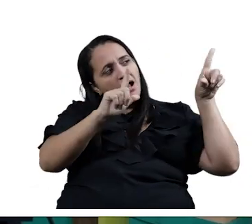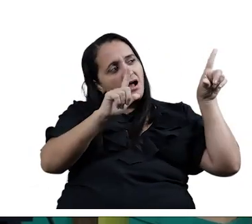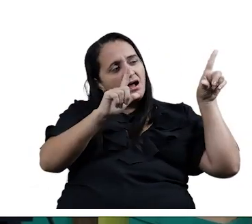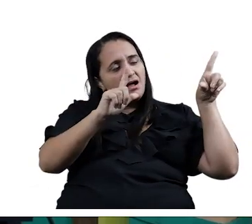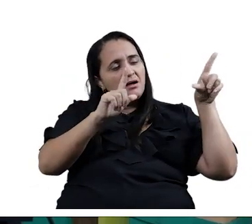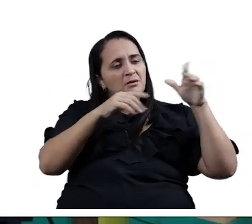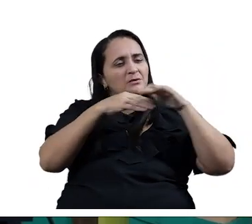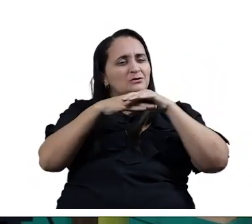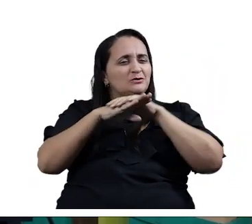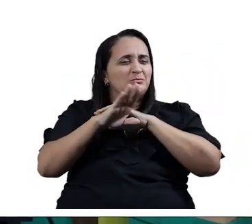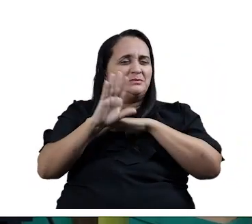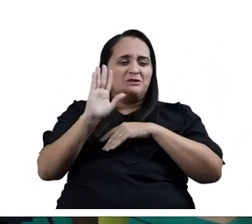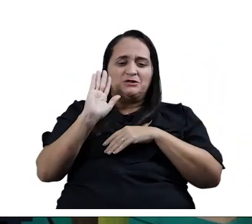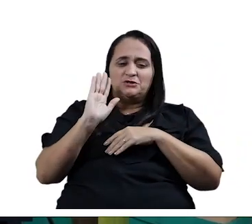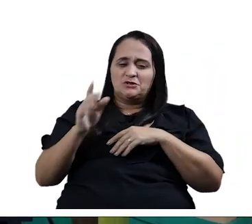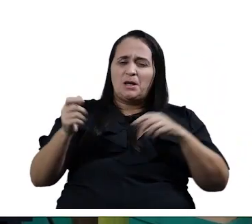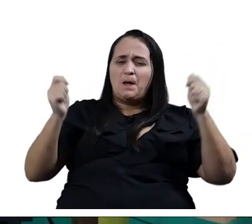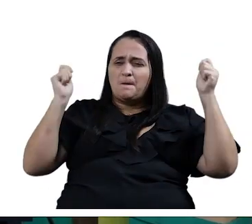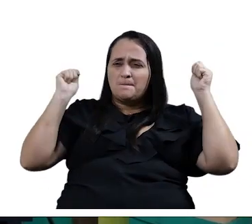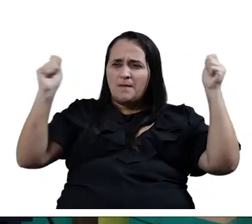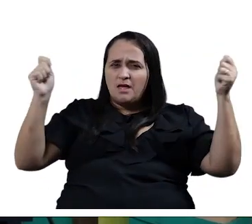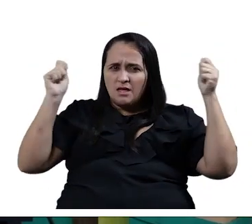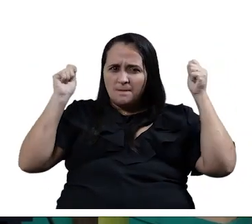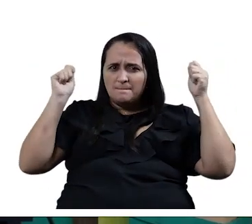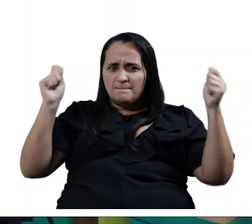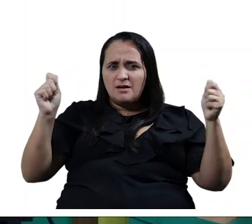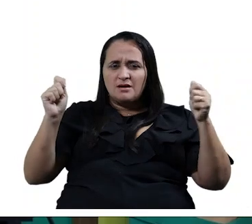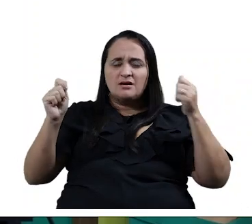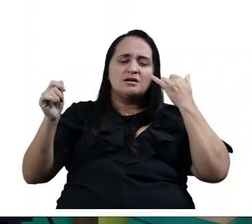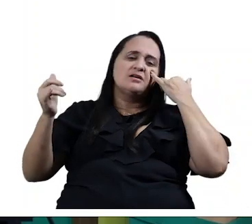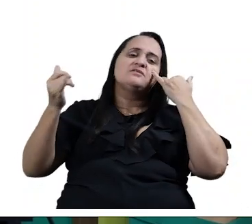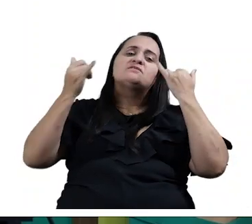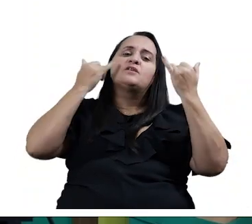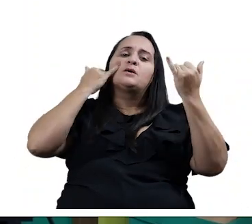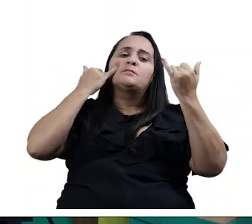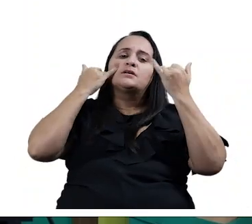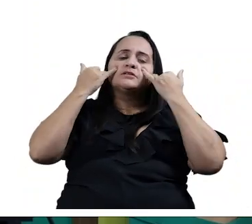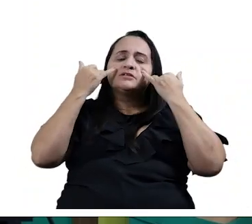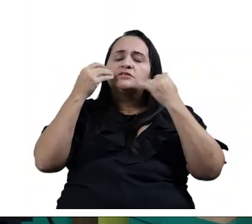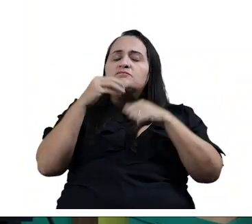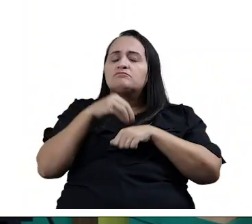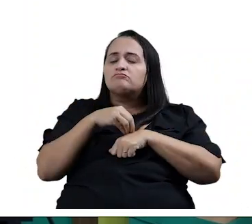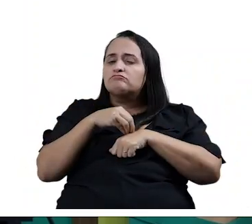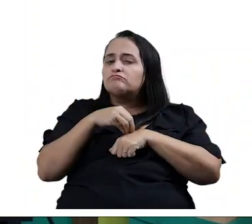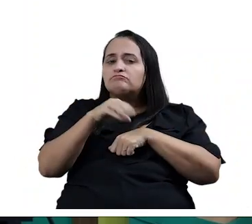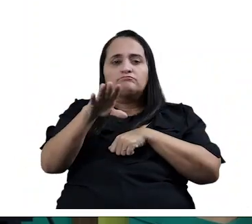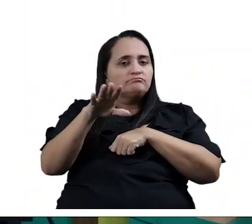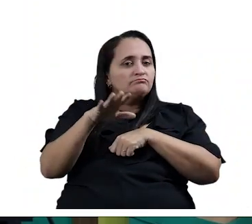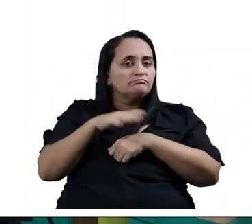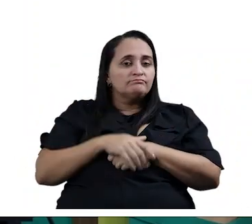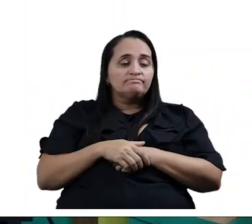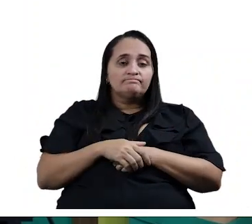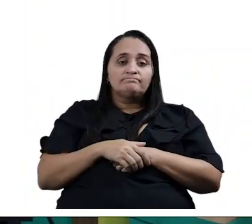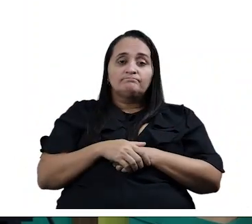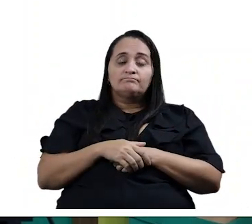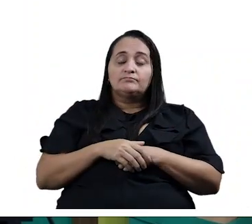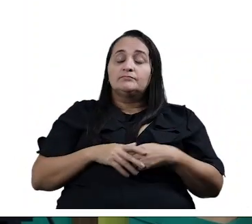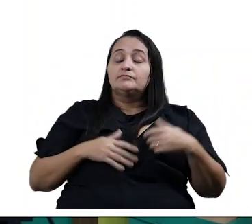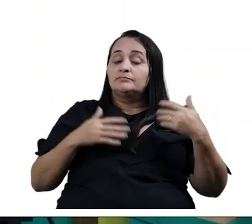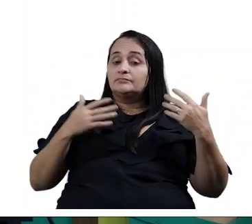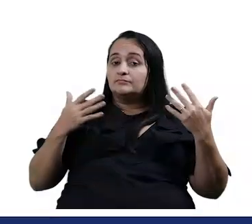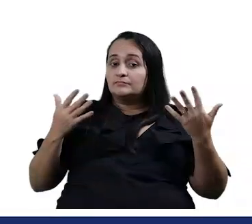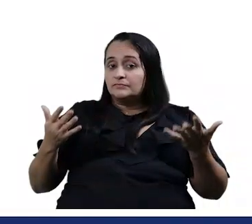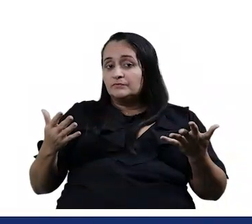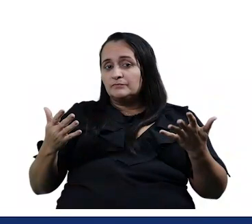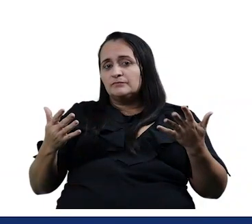temos o costume tão grande de fazer cartazes, né, de protesto, cartazes informativos, e é isso mesmo, o cartaz serve